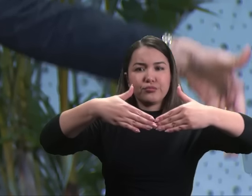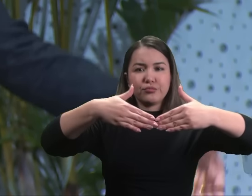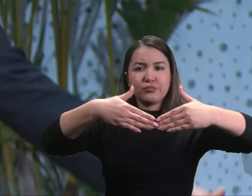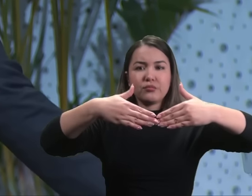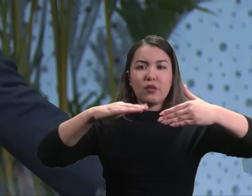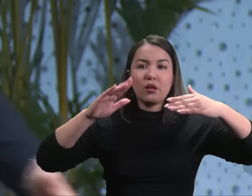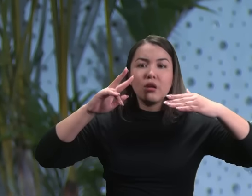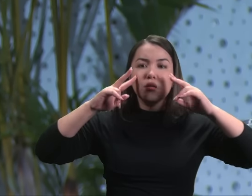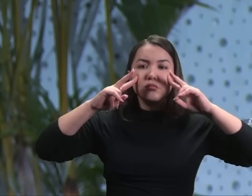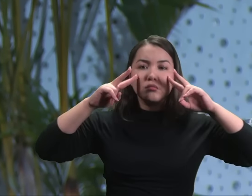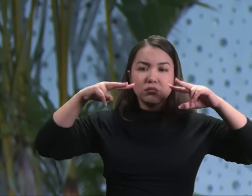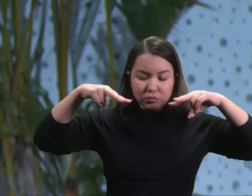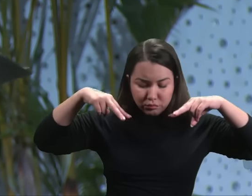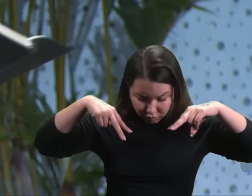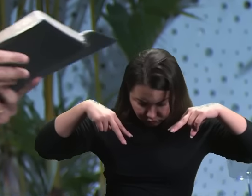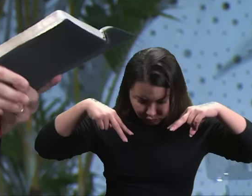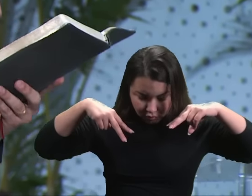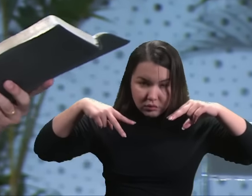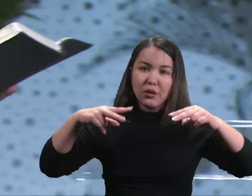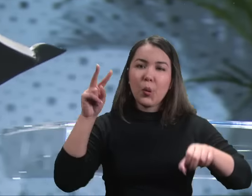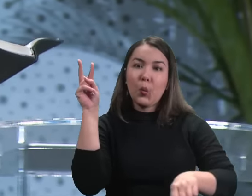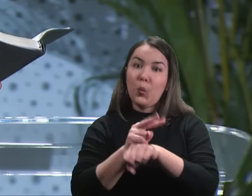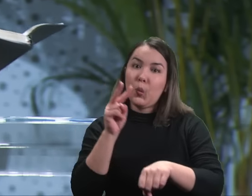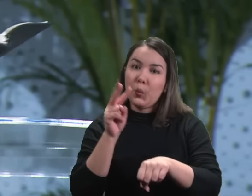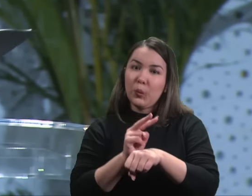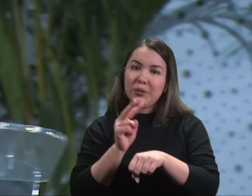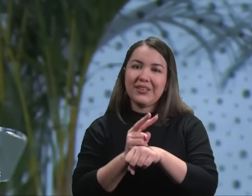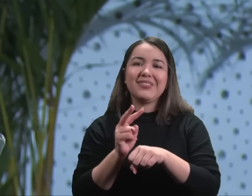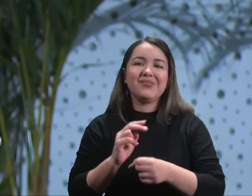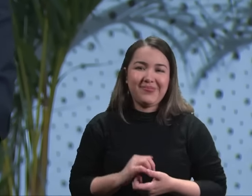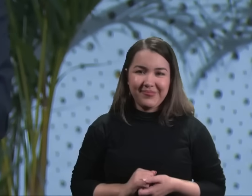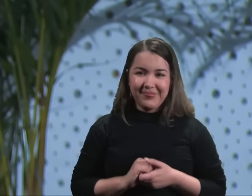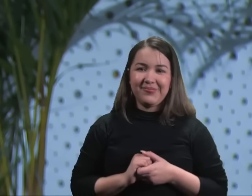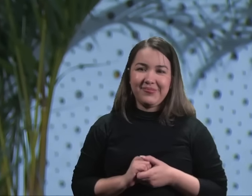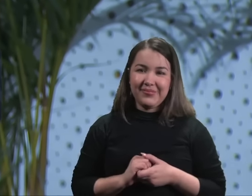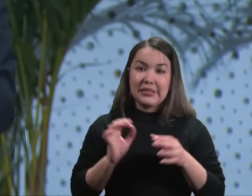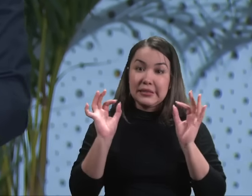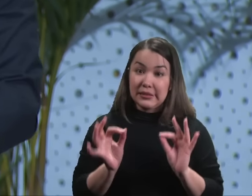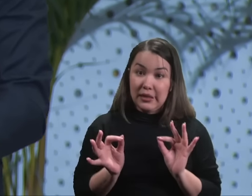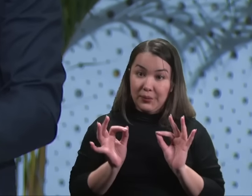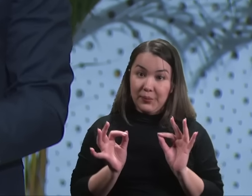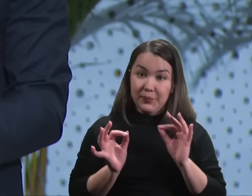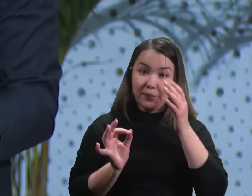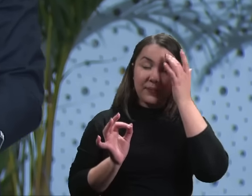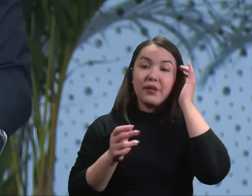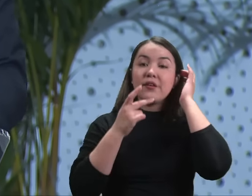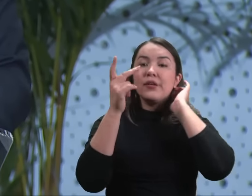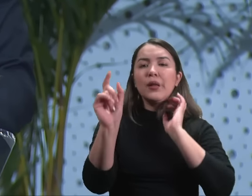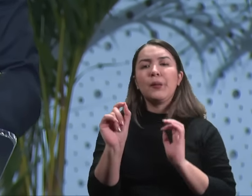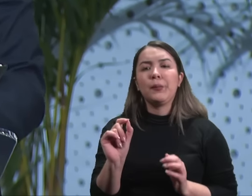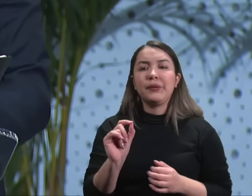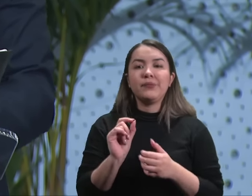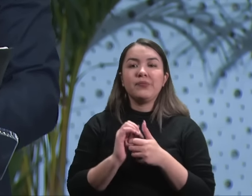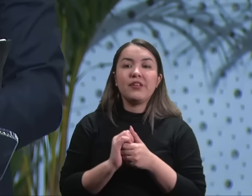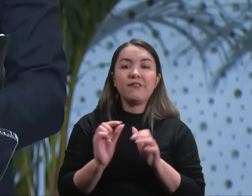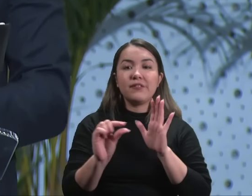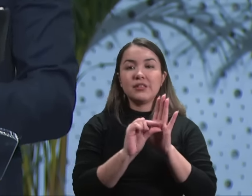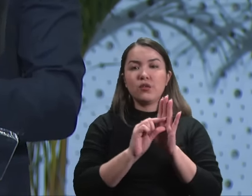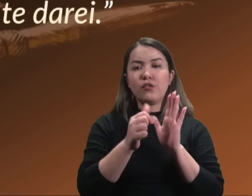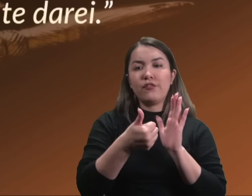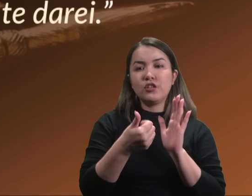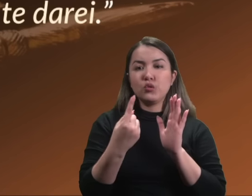face voltada para o propiciatório para baixo certo e diz assim Versículo 21